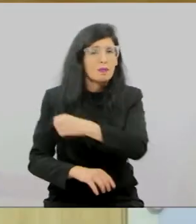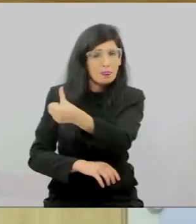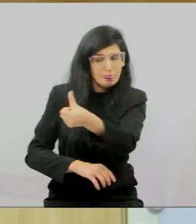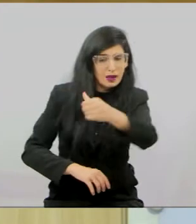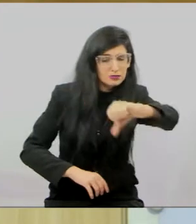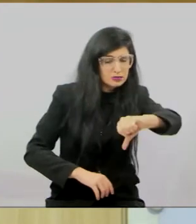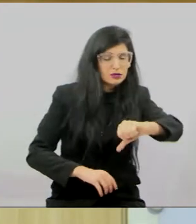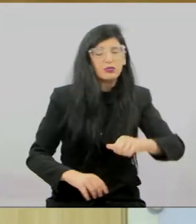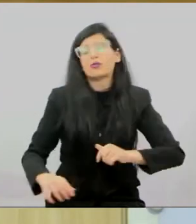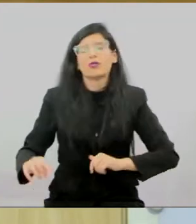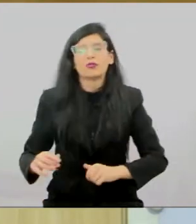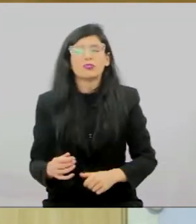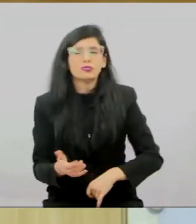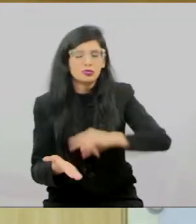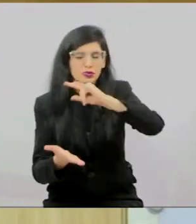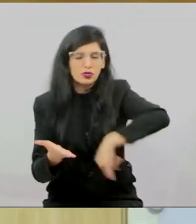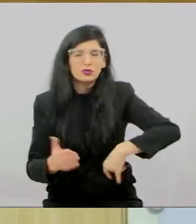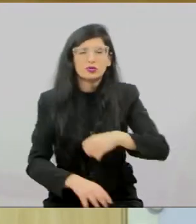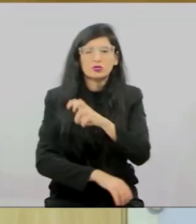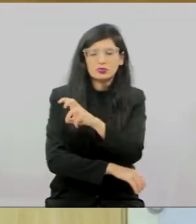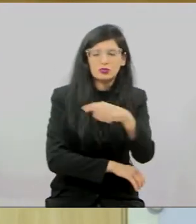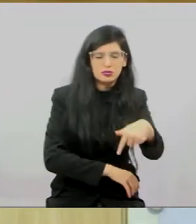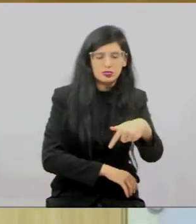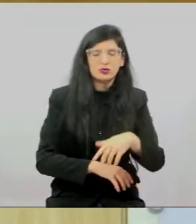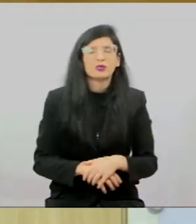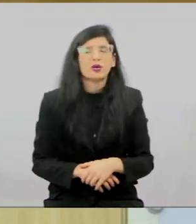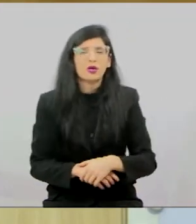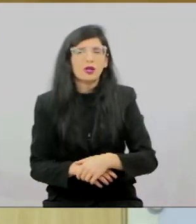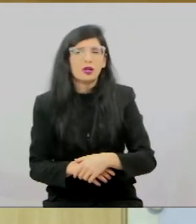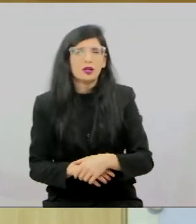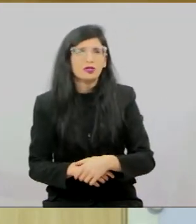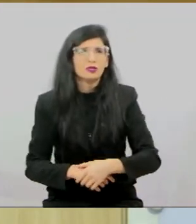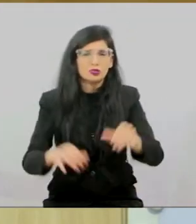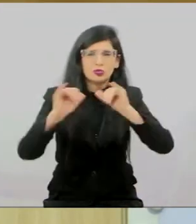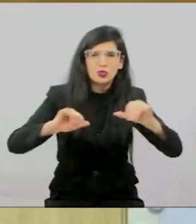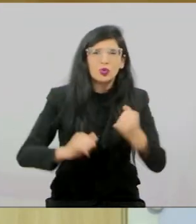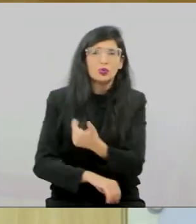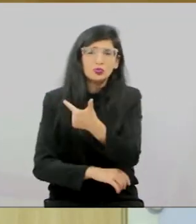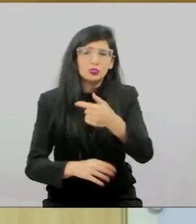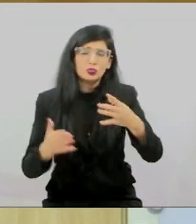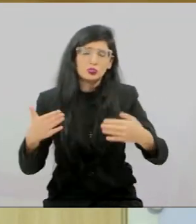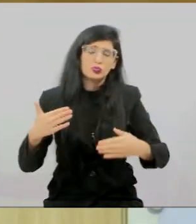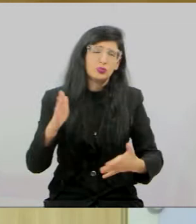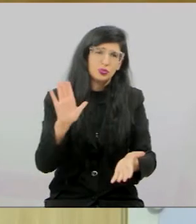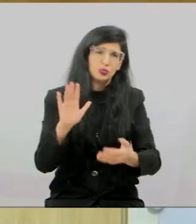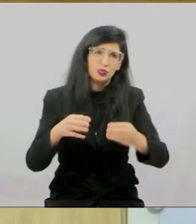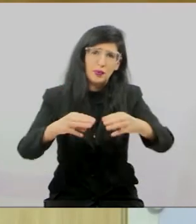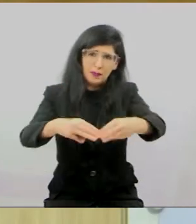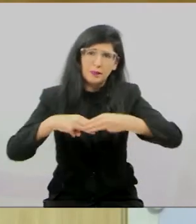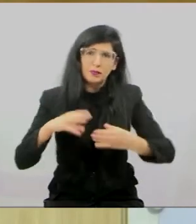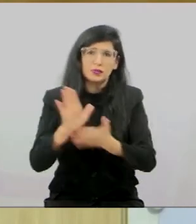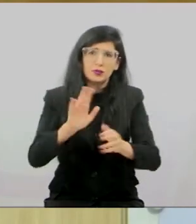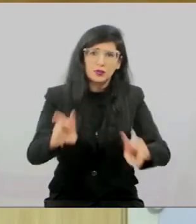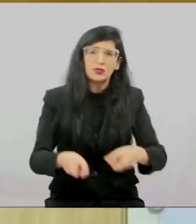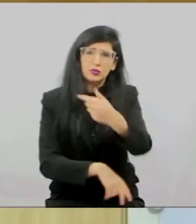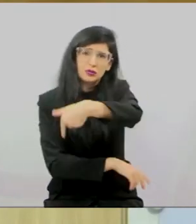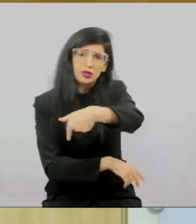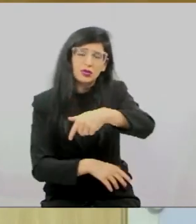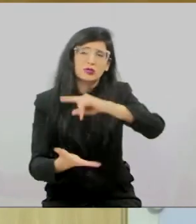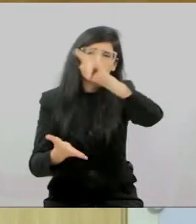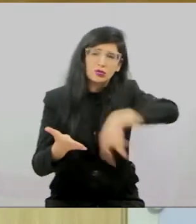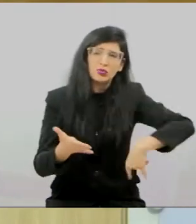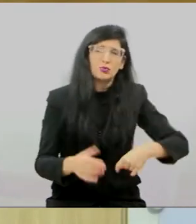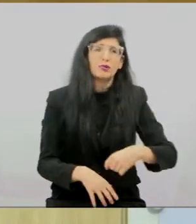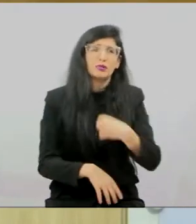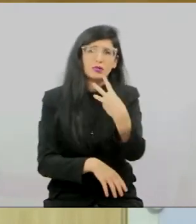69 trabalhos, sendo 57 indicações, 2 moções, 7 requerimentos e 3 pedidos de